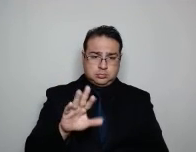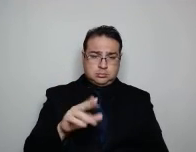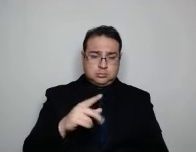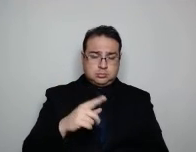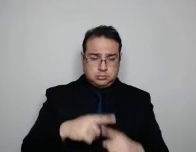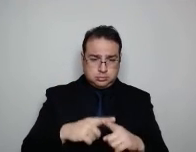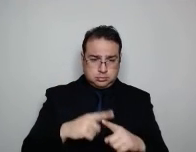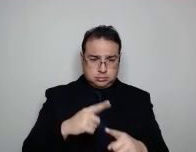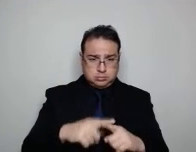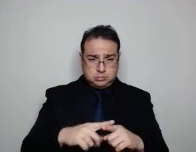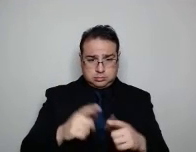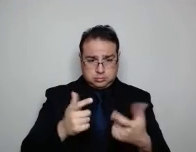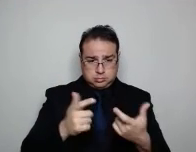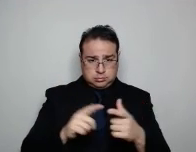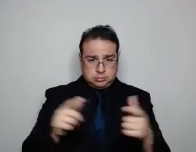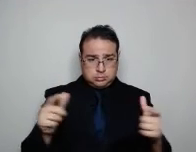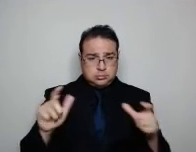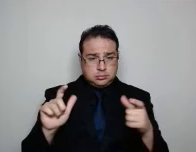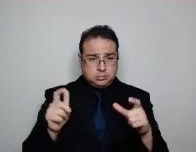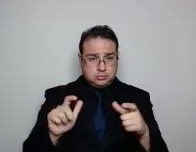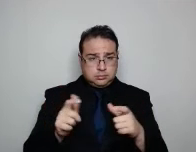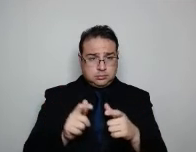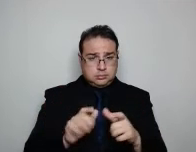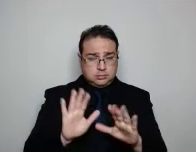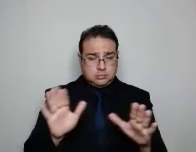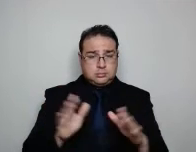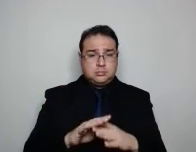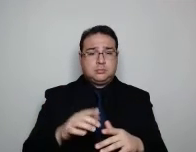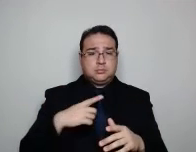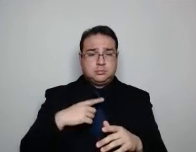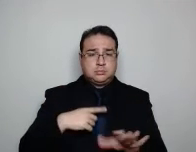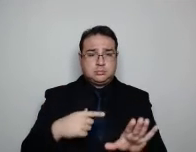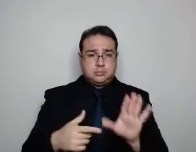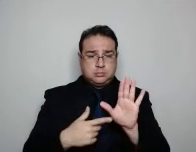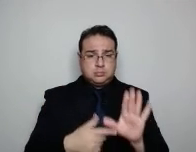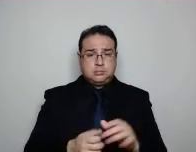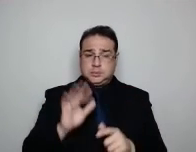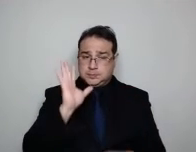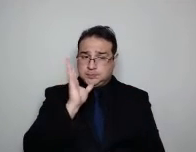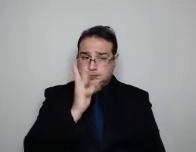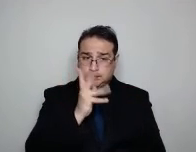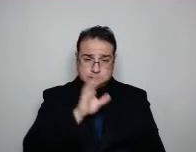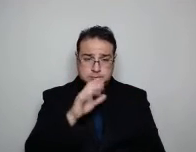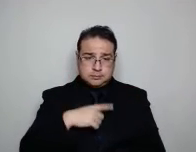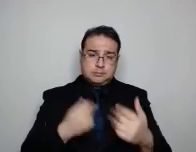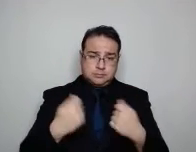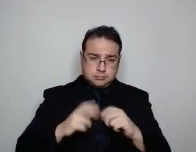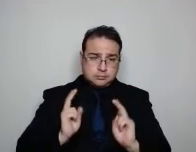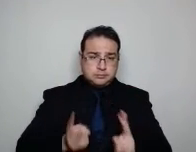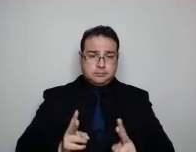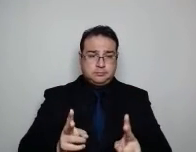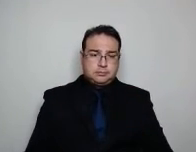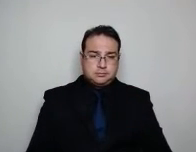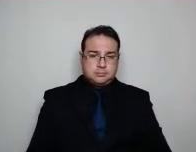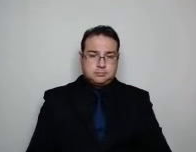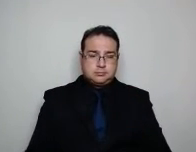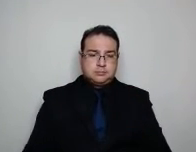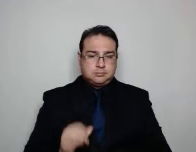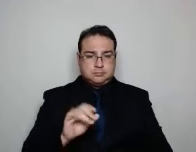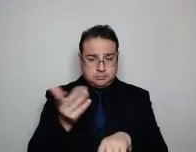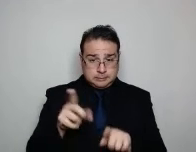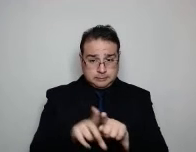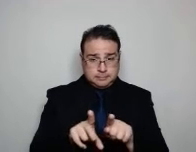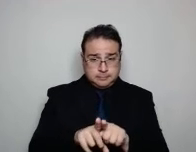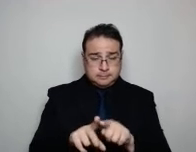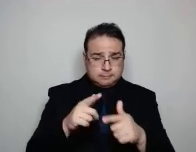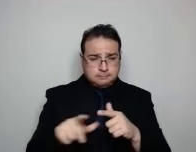continuado. Se ele for interrompido nesse momento, isso culminará com risco de morte da beneficiária. Sobre as outras questões